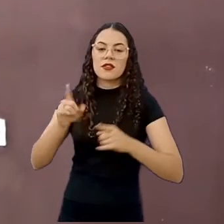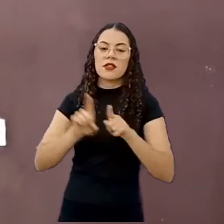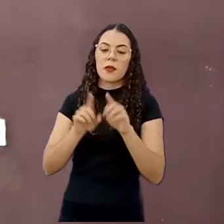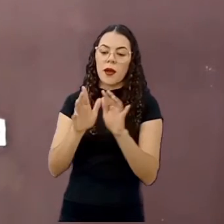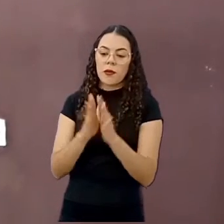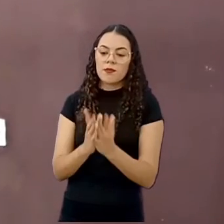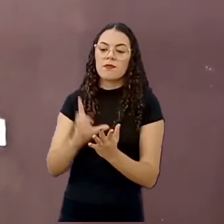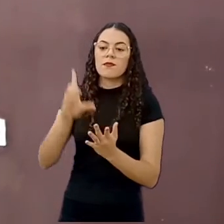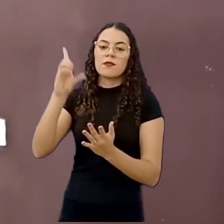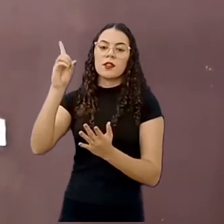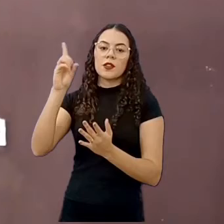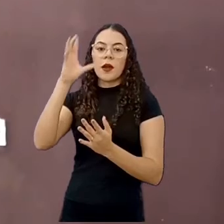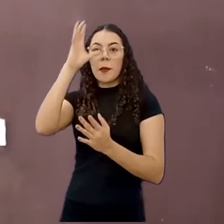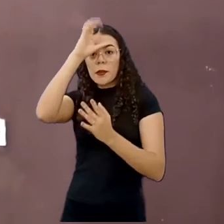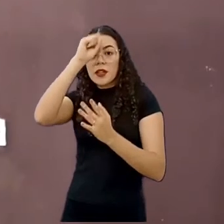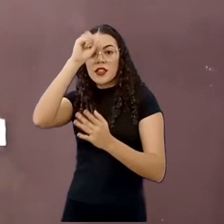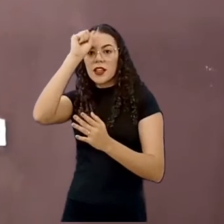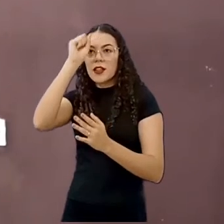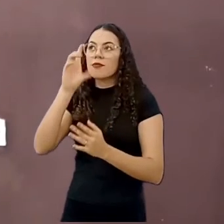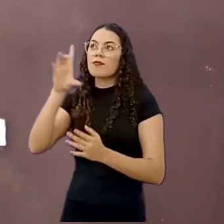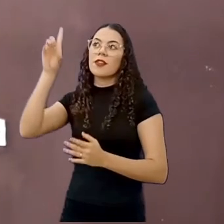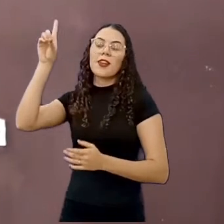palavra, aprendendo sobre esse Deus.